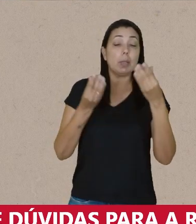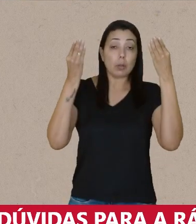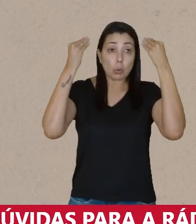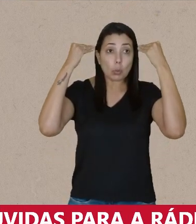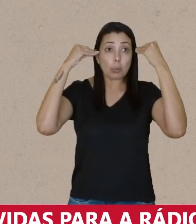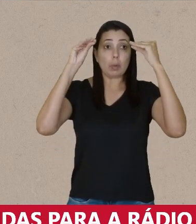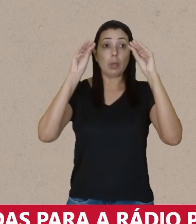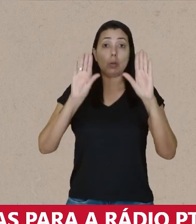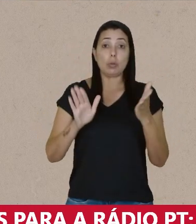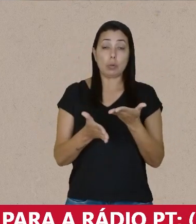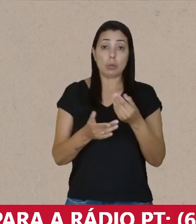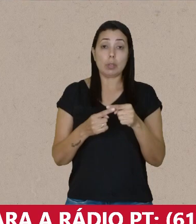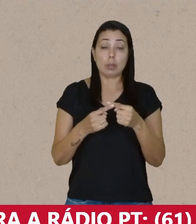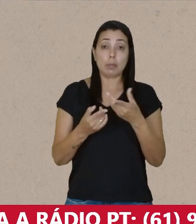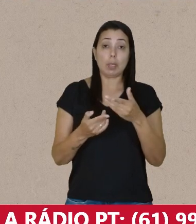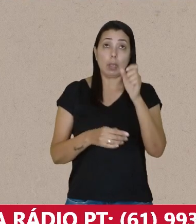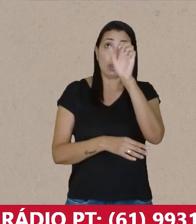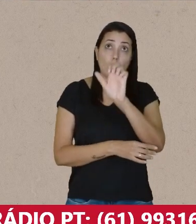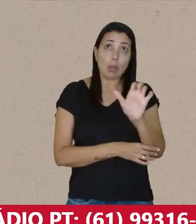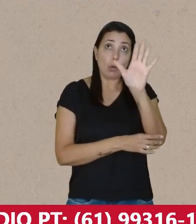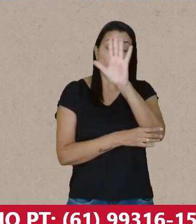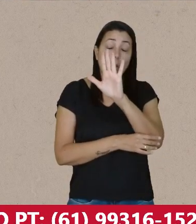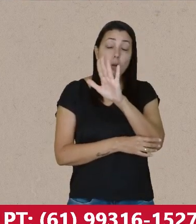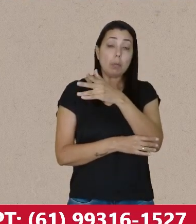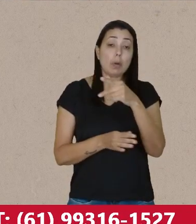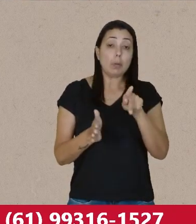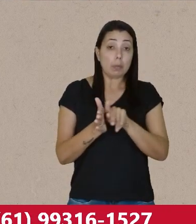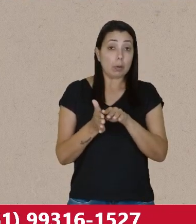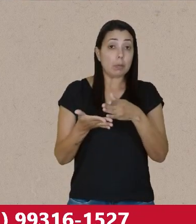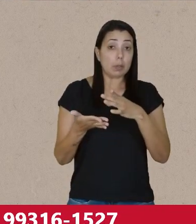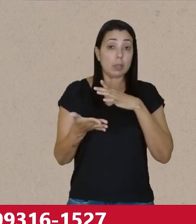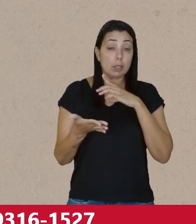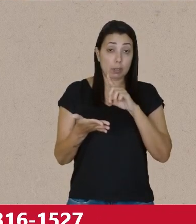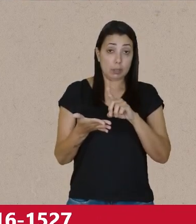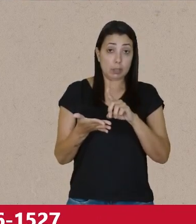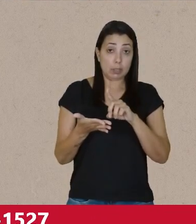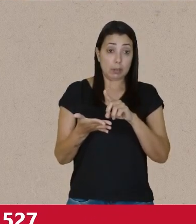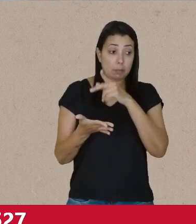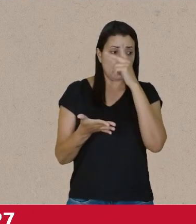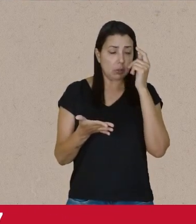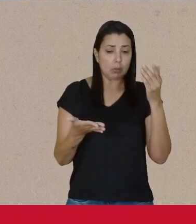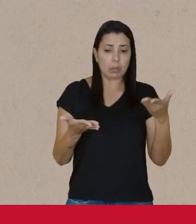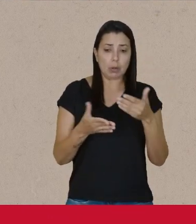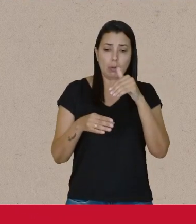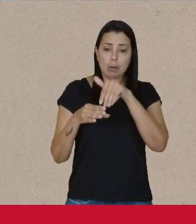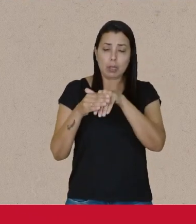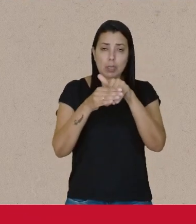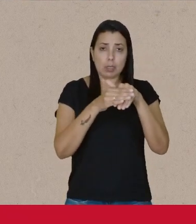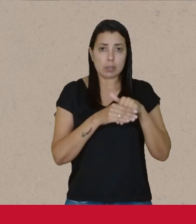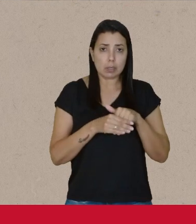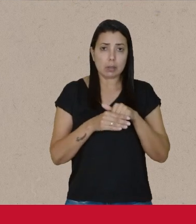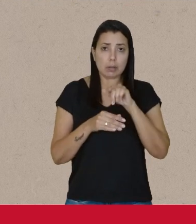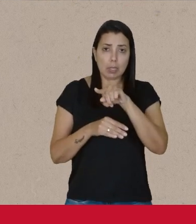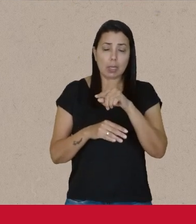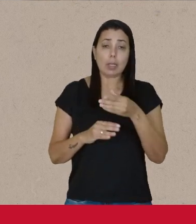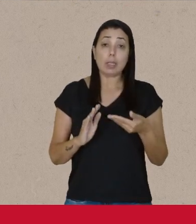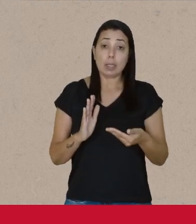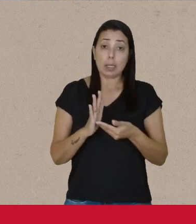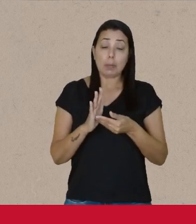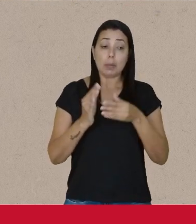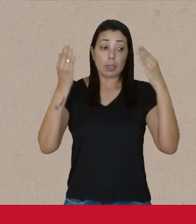o Manuel Obrador, tem maioria e consolidou agora na eleição da Câmara do México.